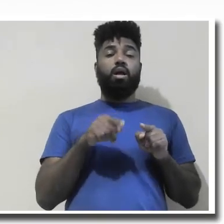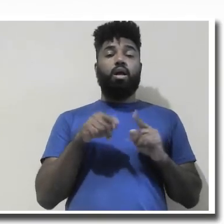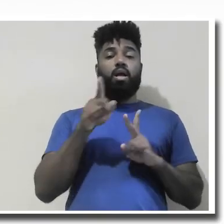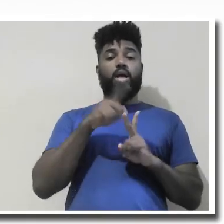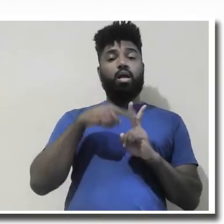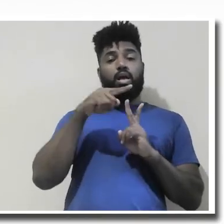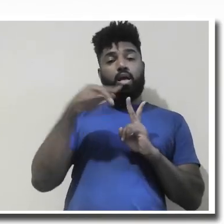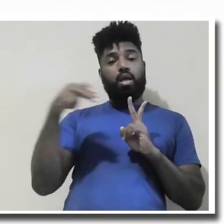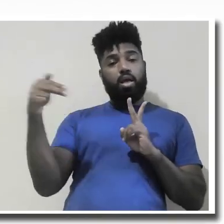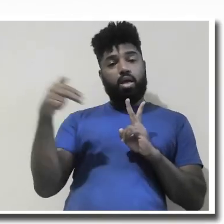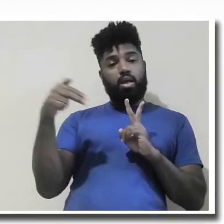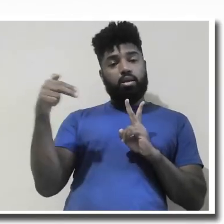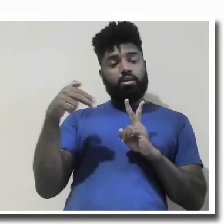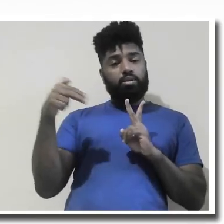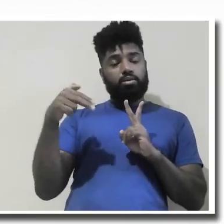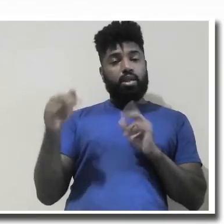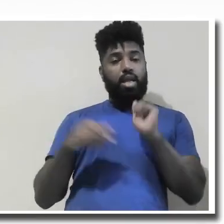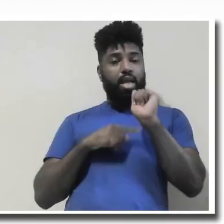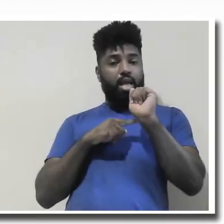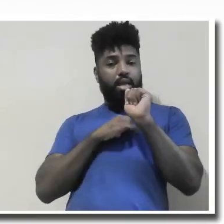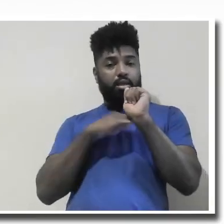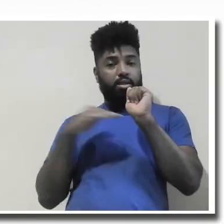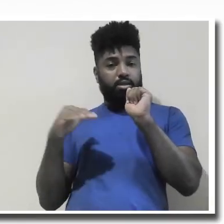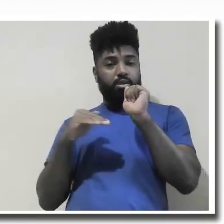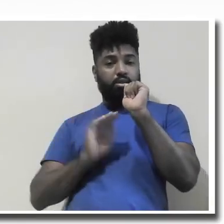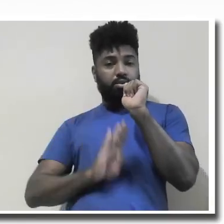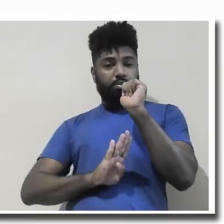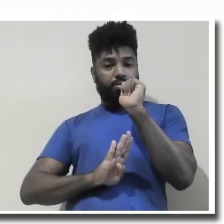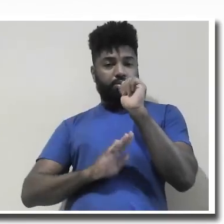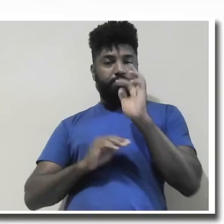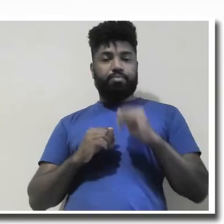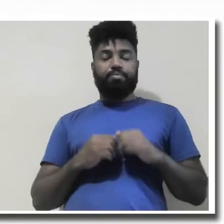enésima de A dividido por B. Como exemplo,